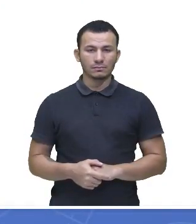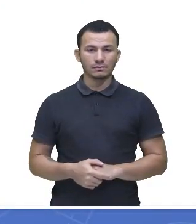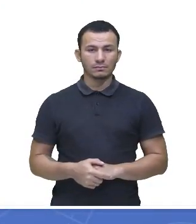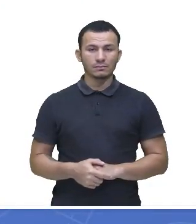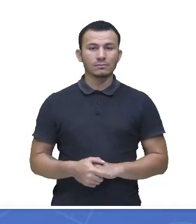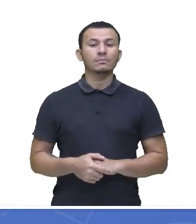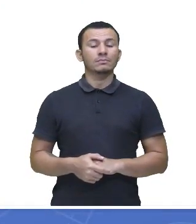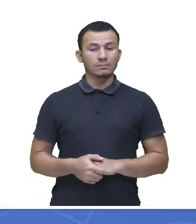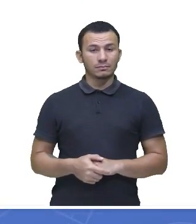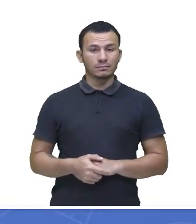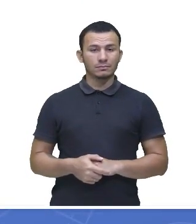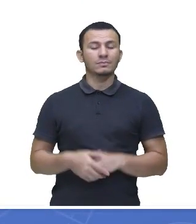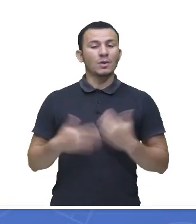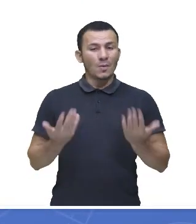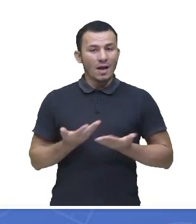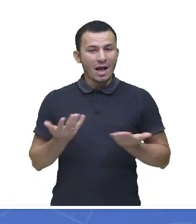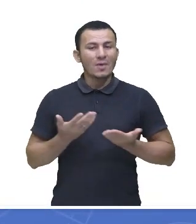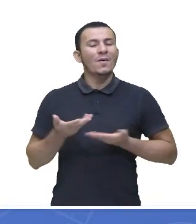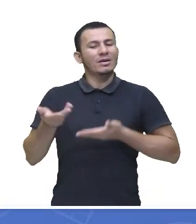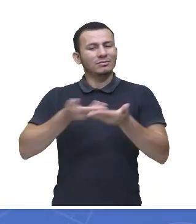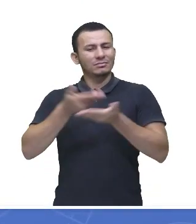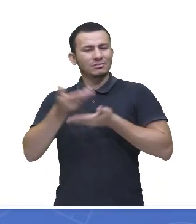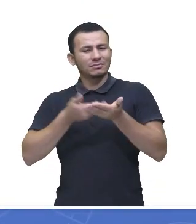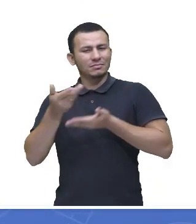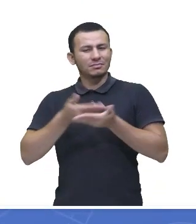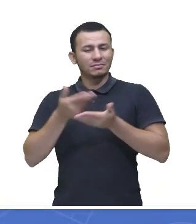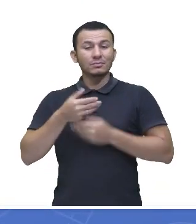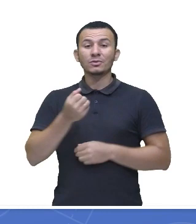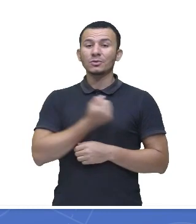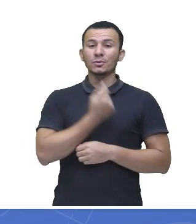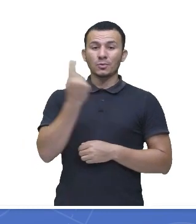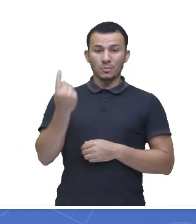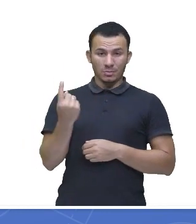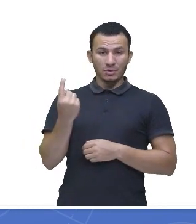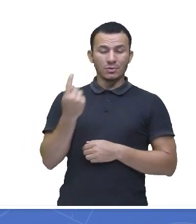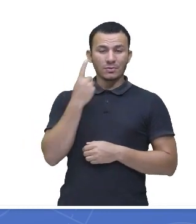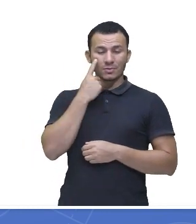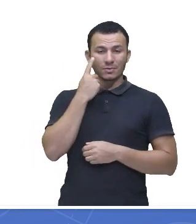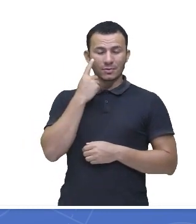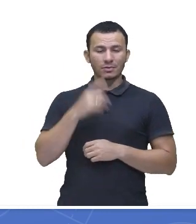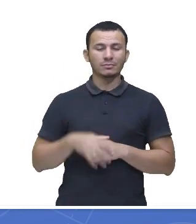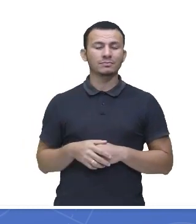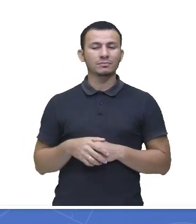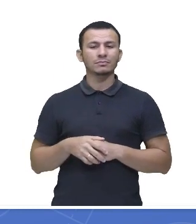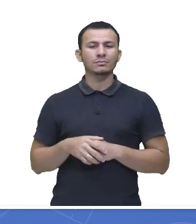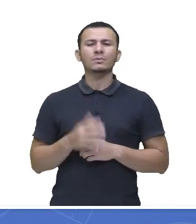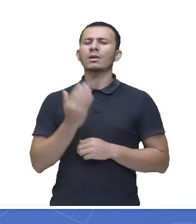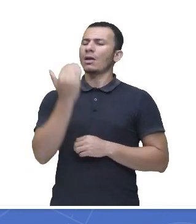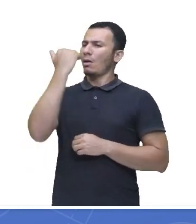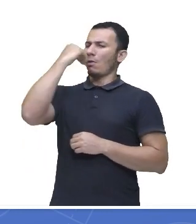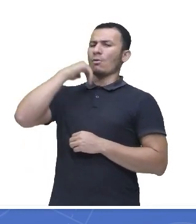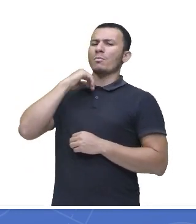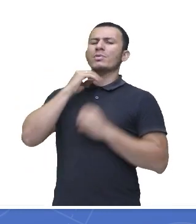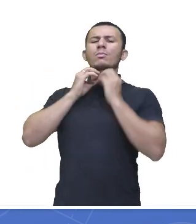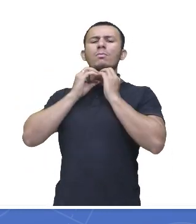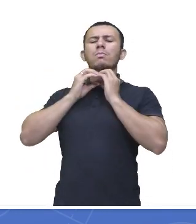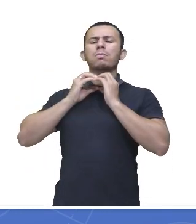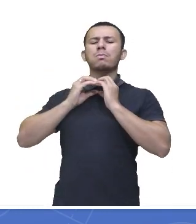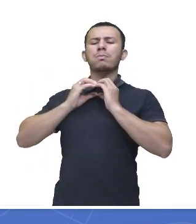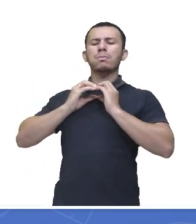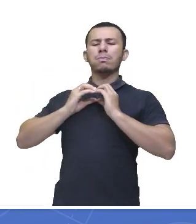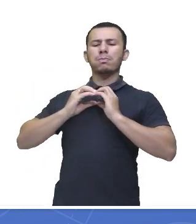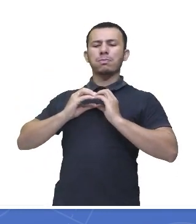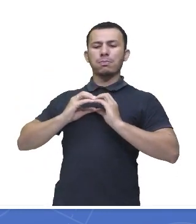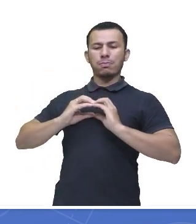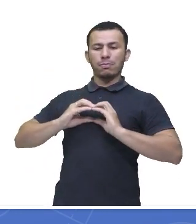Muito bem, vamos comentar então? Vamos dar uma olhada aqui na primeira questão. Olha aí, gente, o bolo alimentar, não é? Lembra que